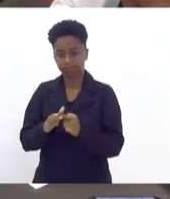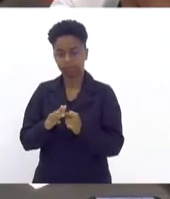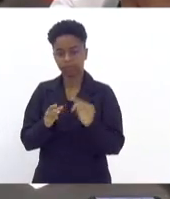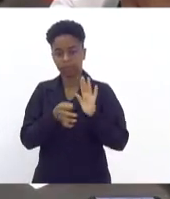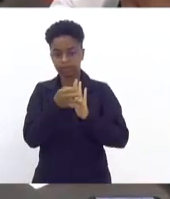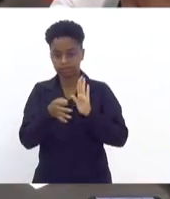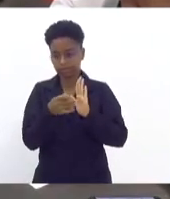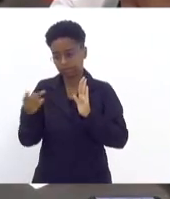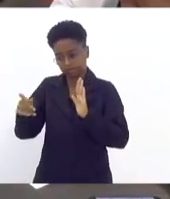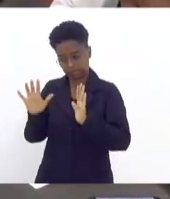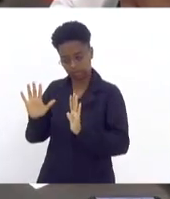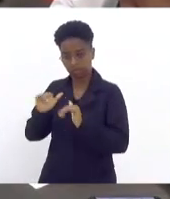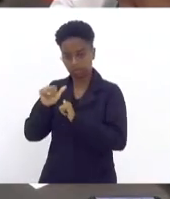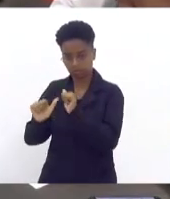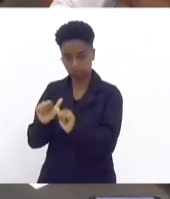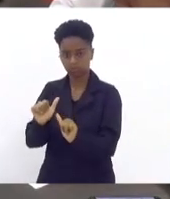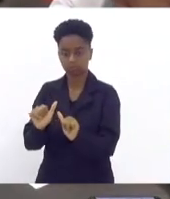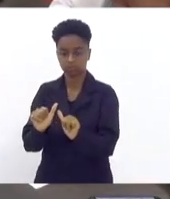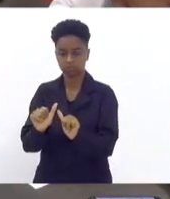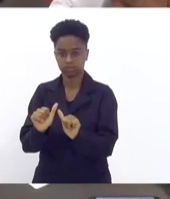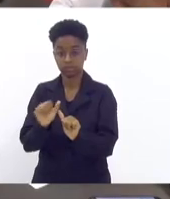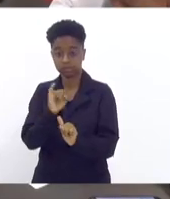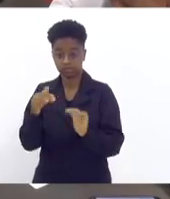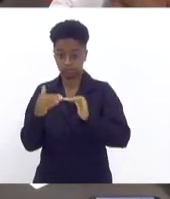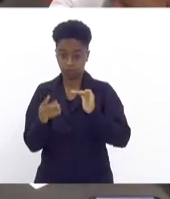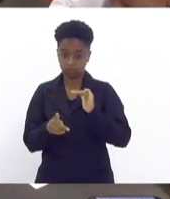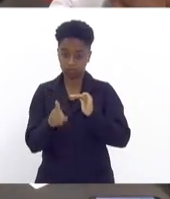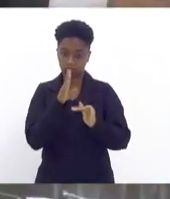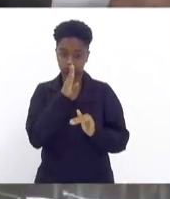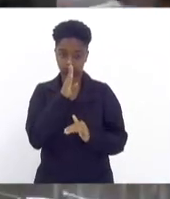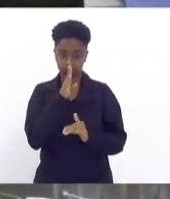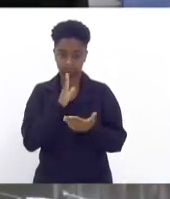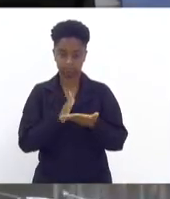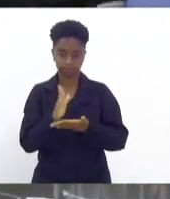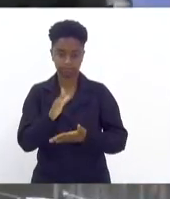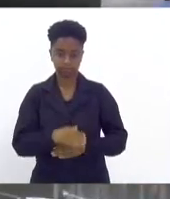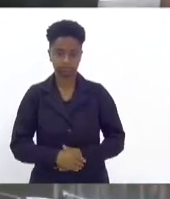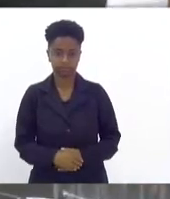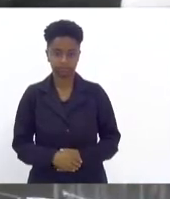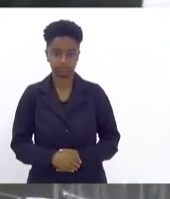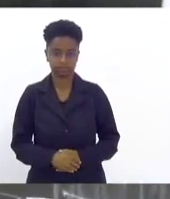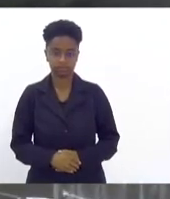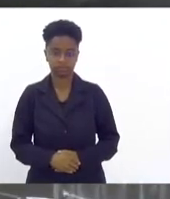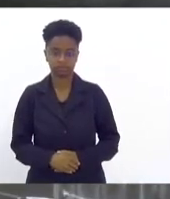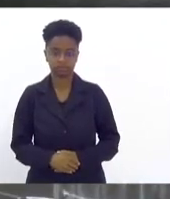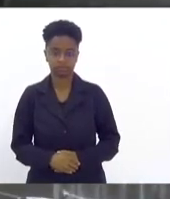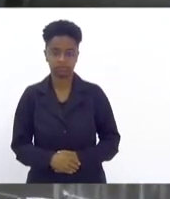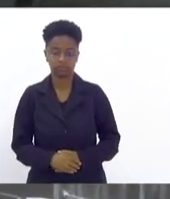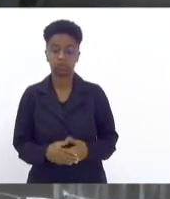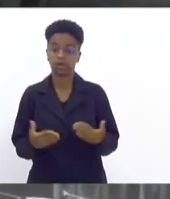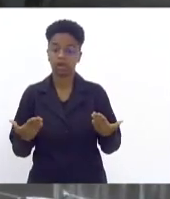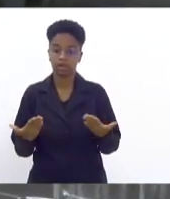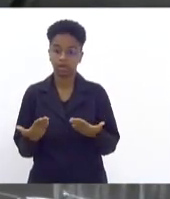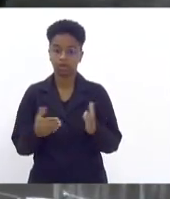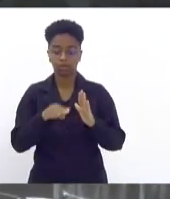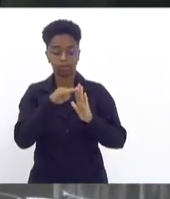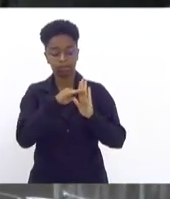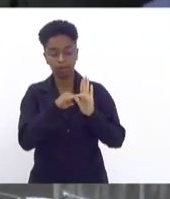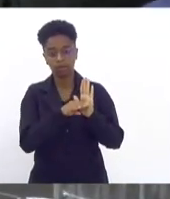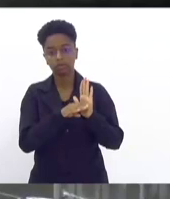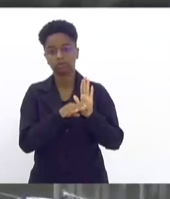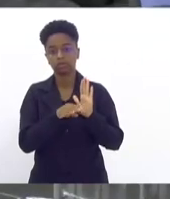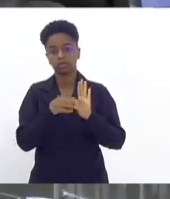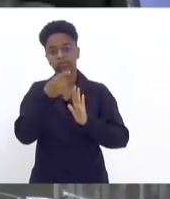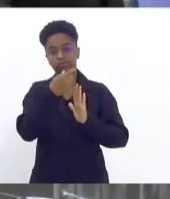do autor. Senhores que aprovam, permaneçam como estão. Aprovado. Passo ao item 9 da pauta, relatoria do deputado